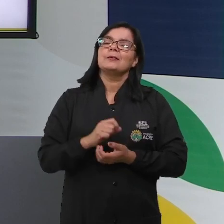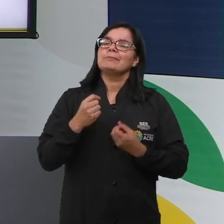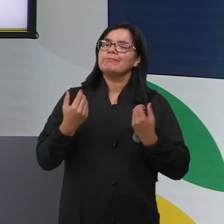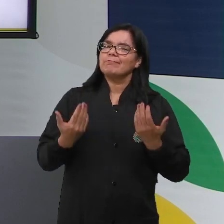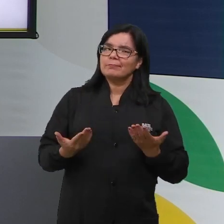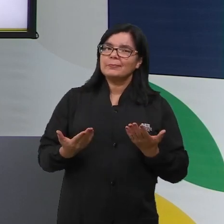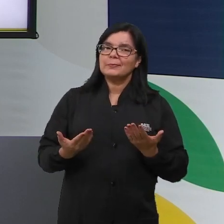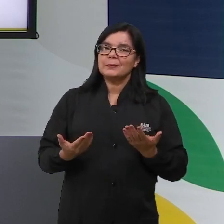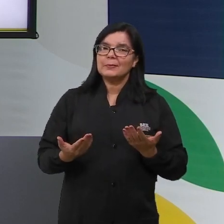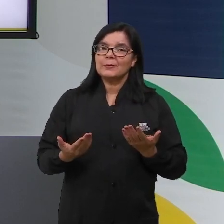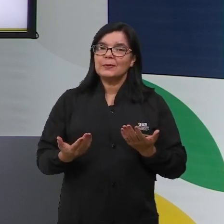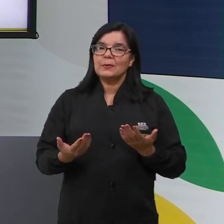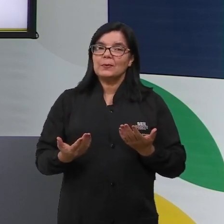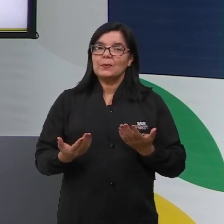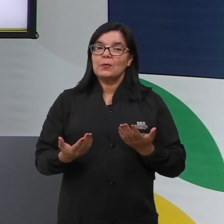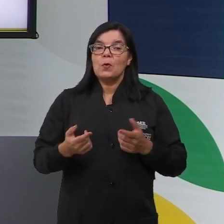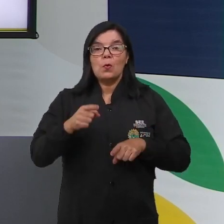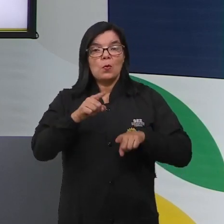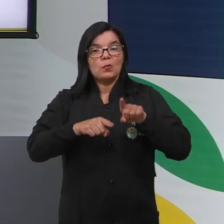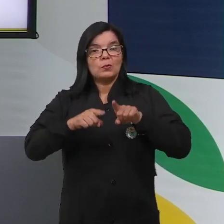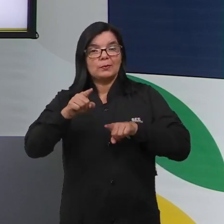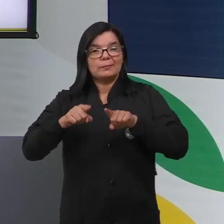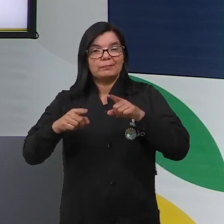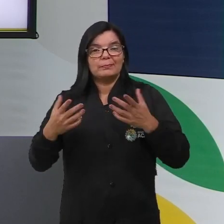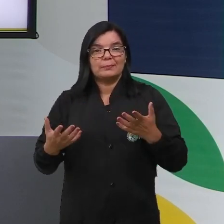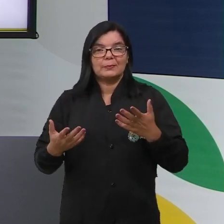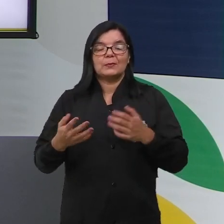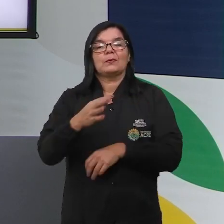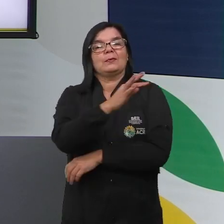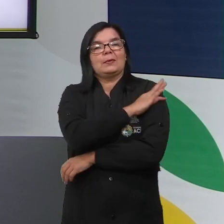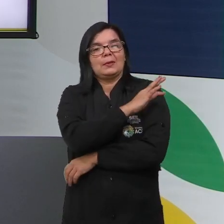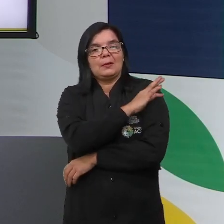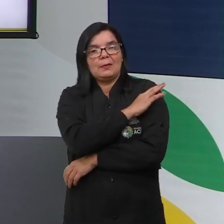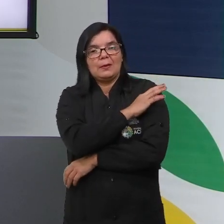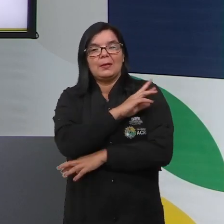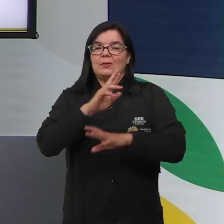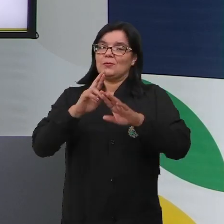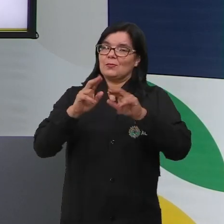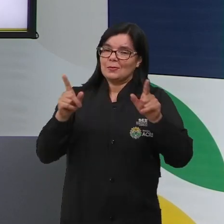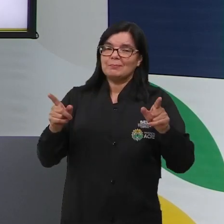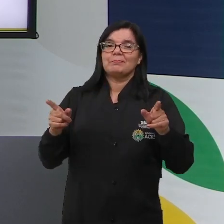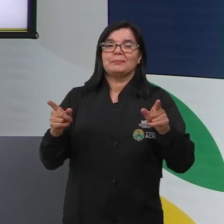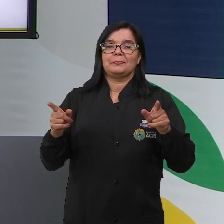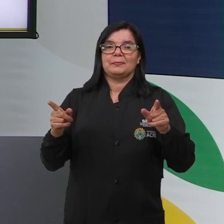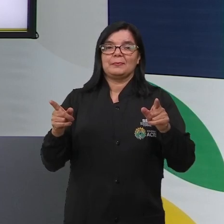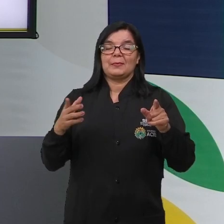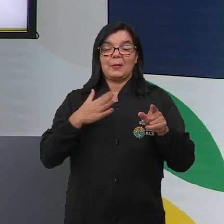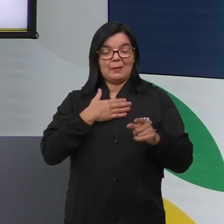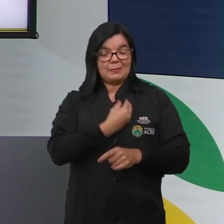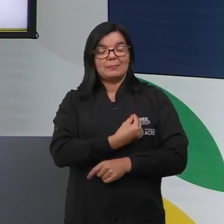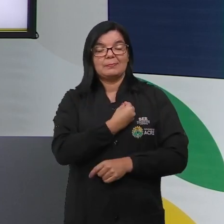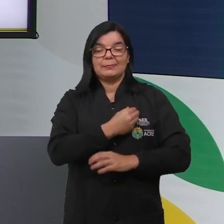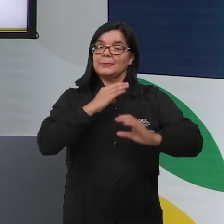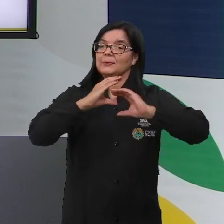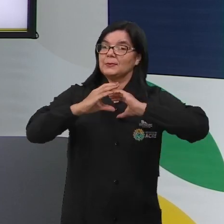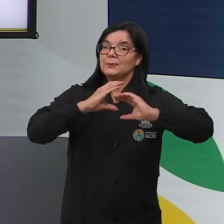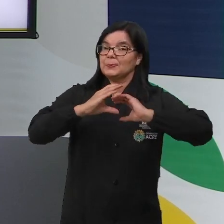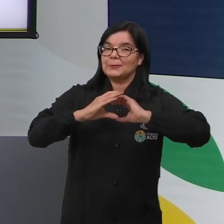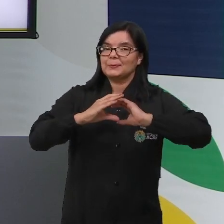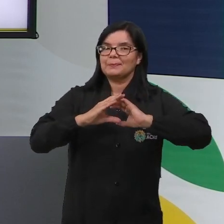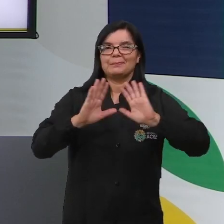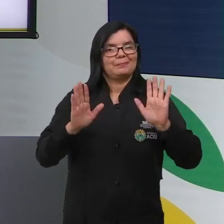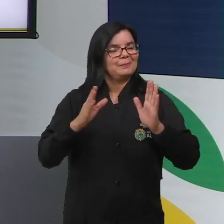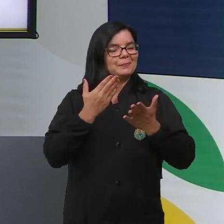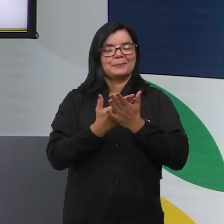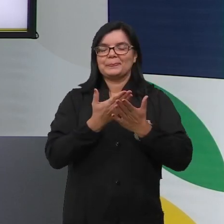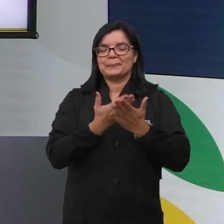em consideração o nível aí técnico, indiferente à minha realidade comunicativa? Não foi isso que